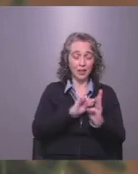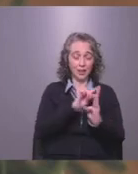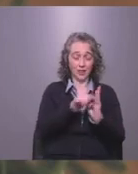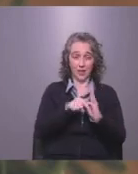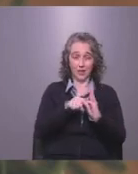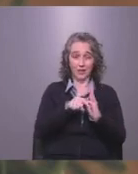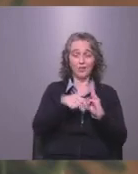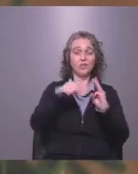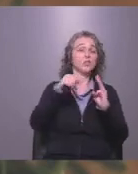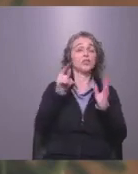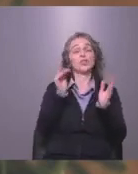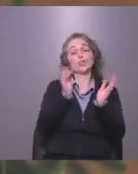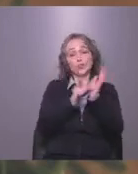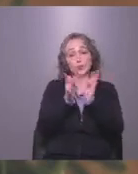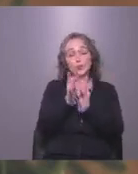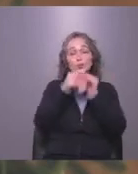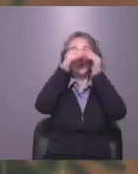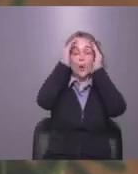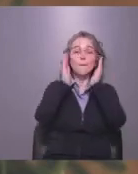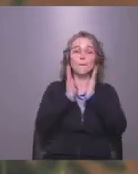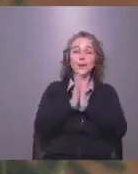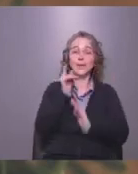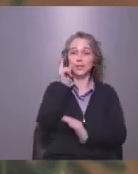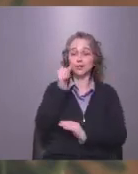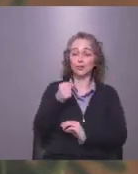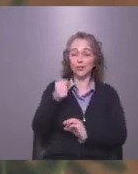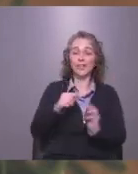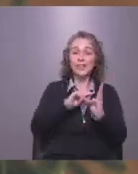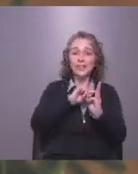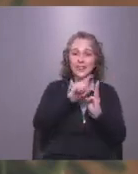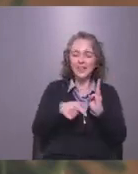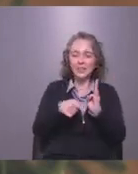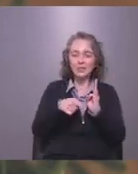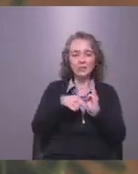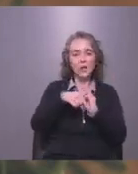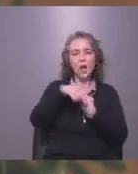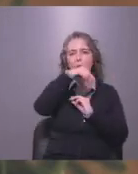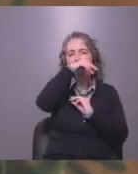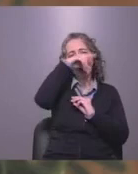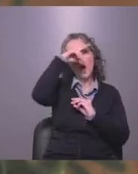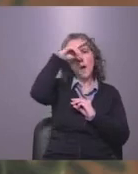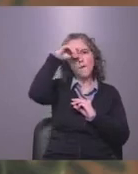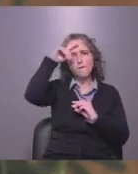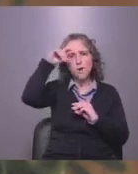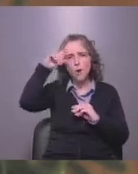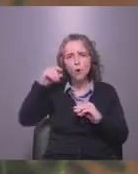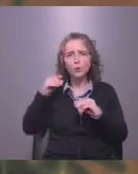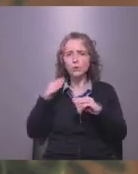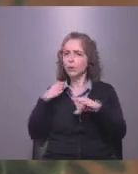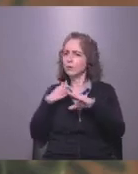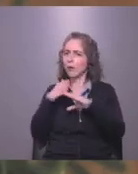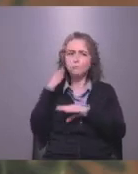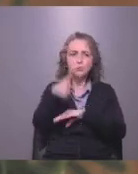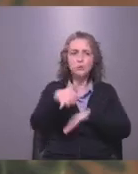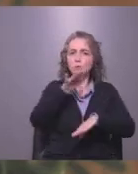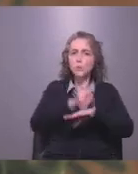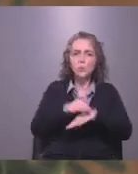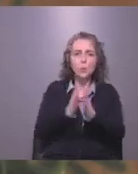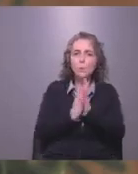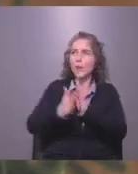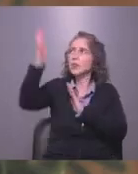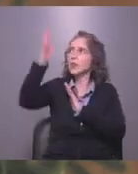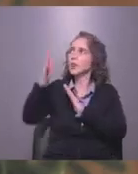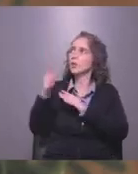José vai encontrando os caminhos para ultrapassar as dificuldades. É na escuta de Deus que